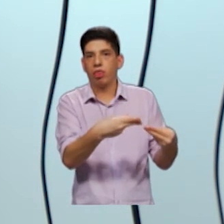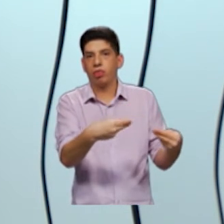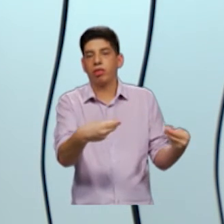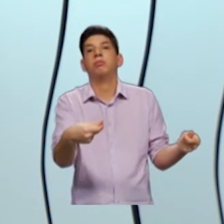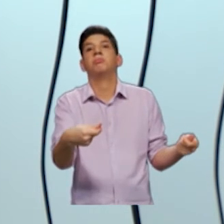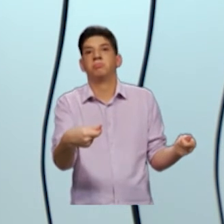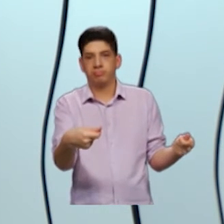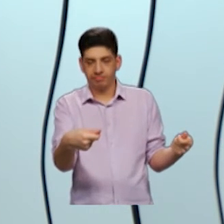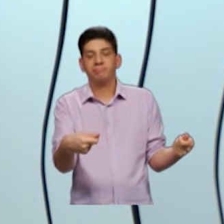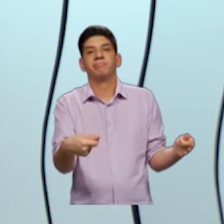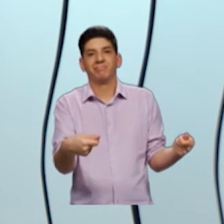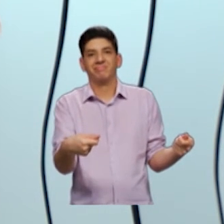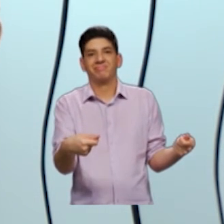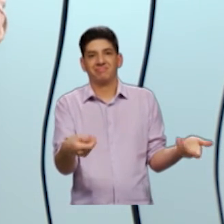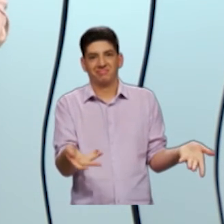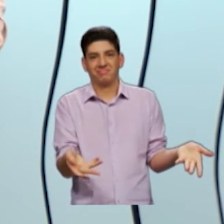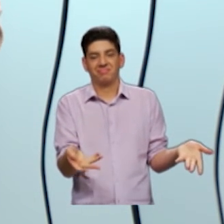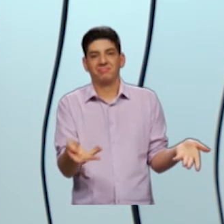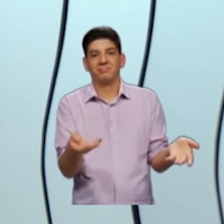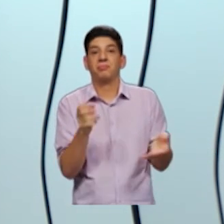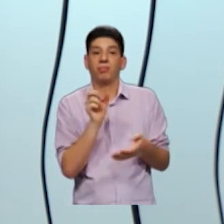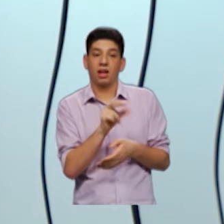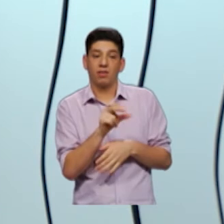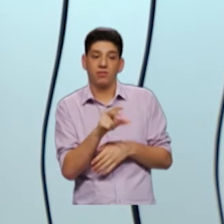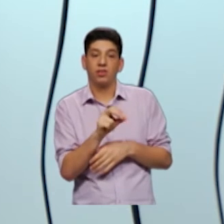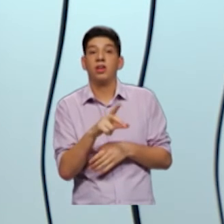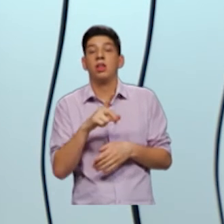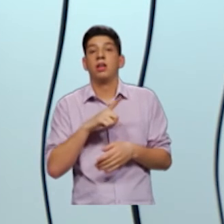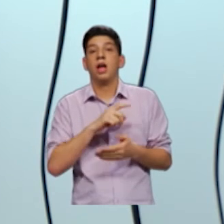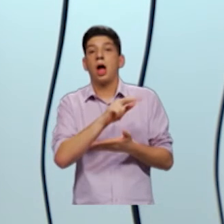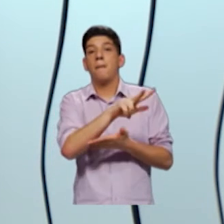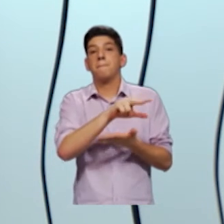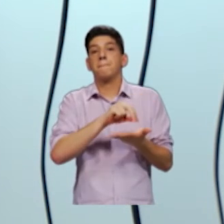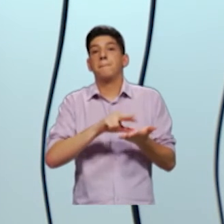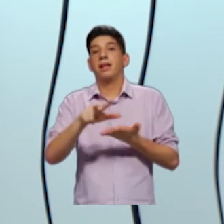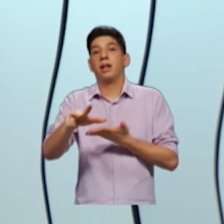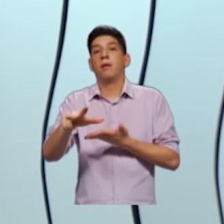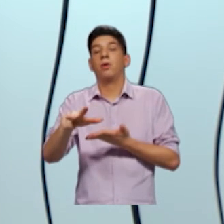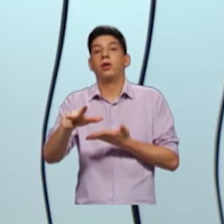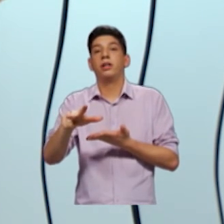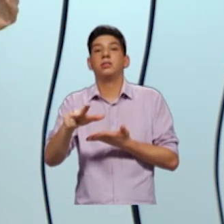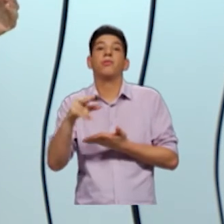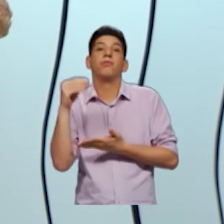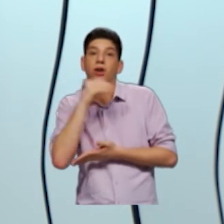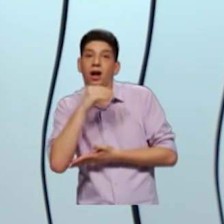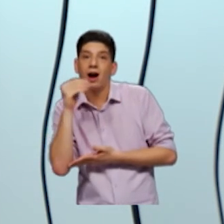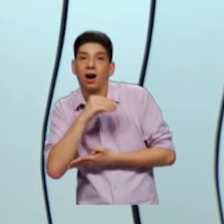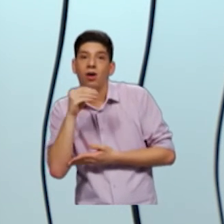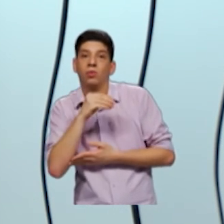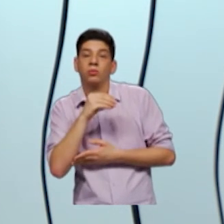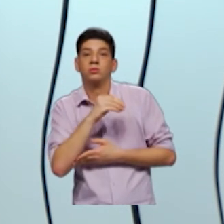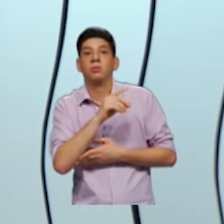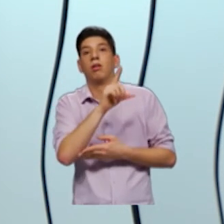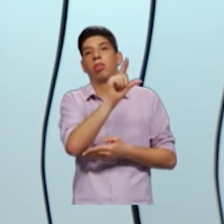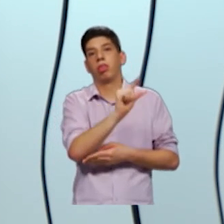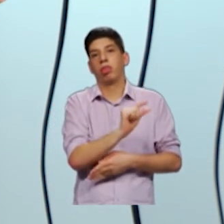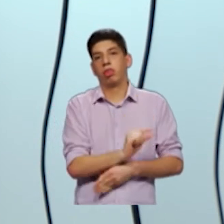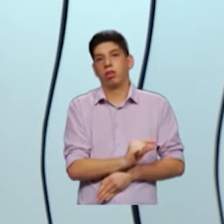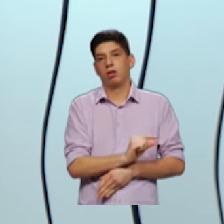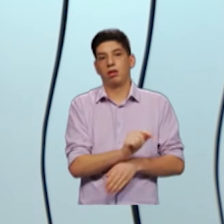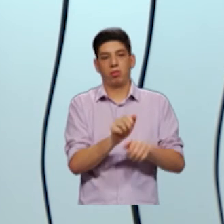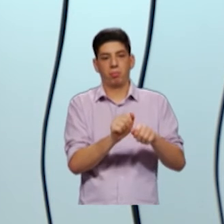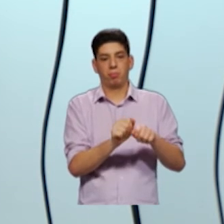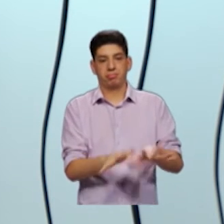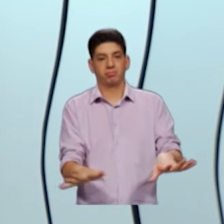esse vírus, ele fica com o metabolismo também, dificulta o metabolismo do vírus, ele não consegue